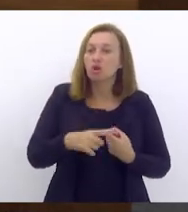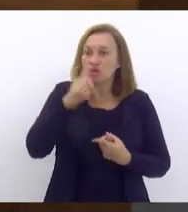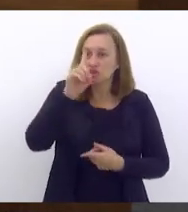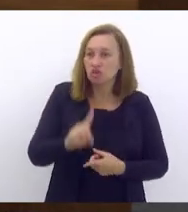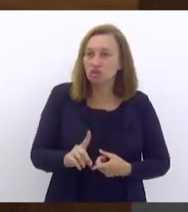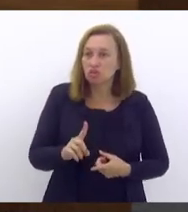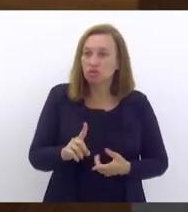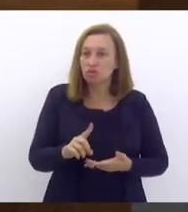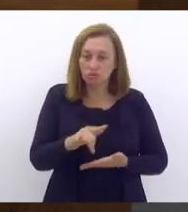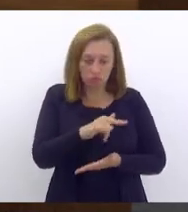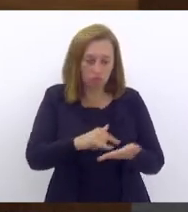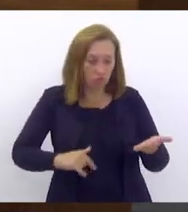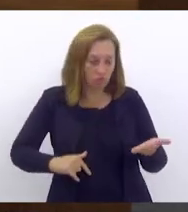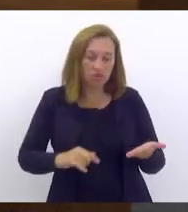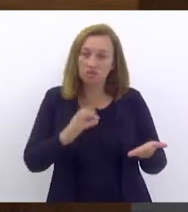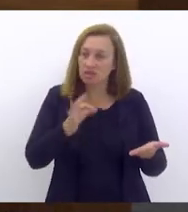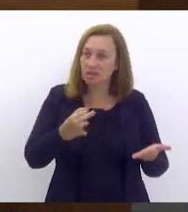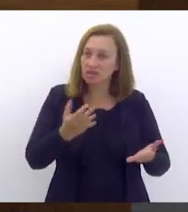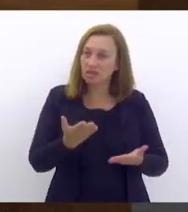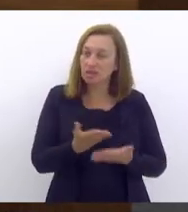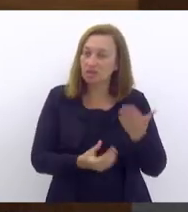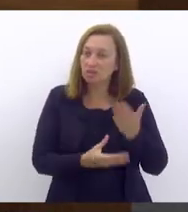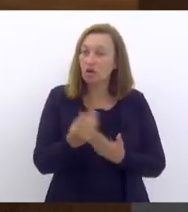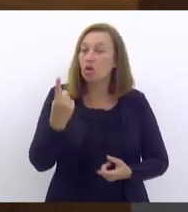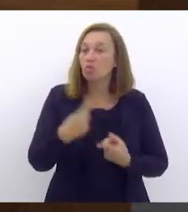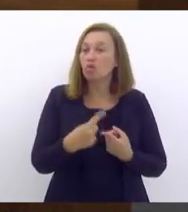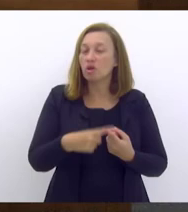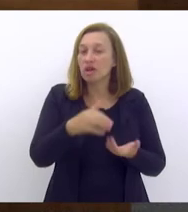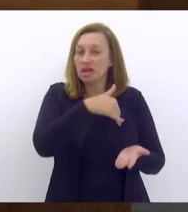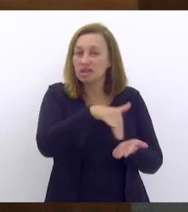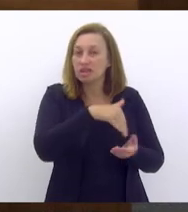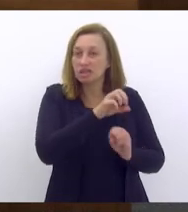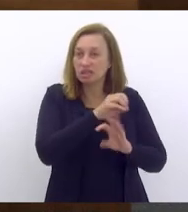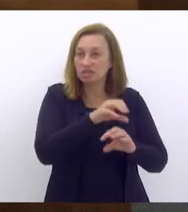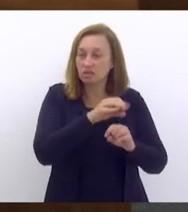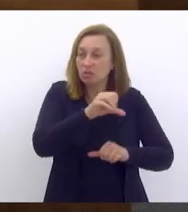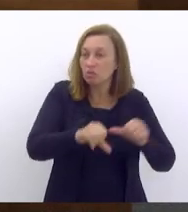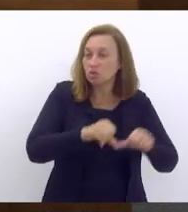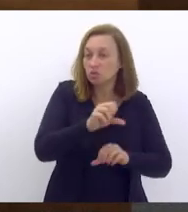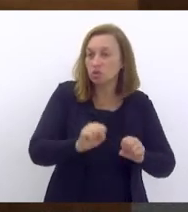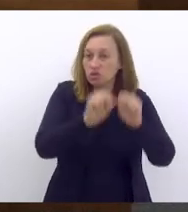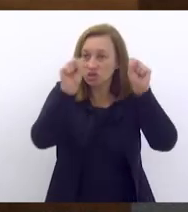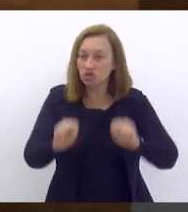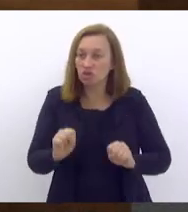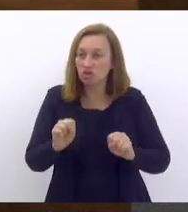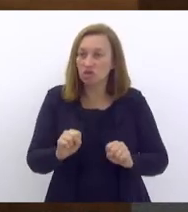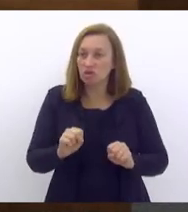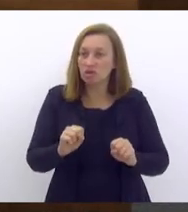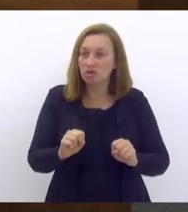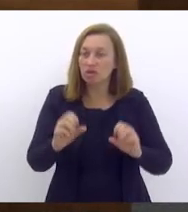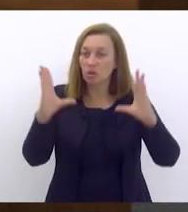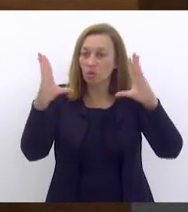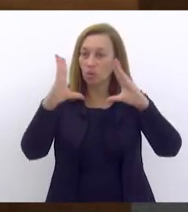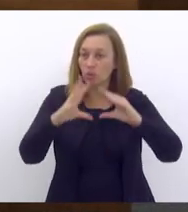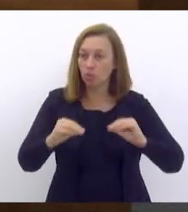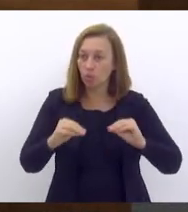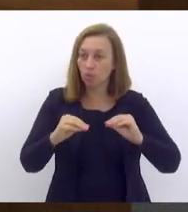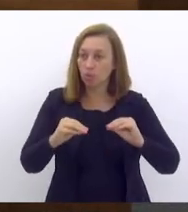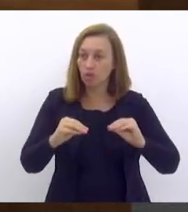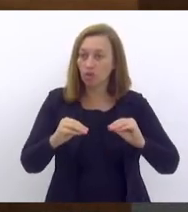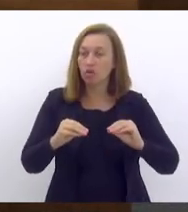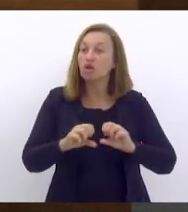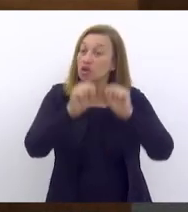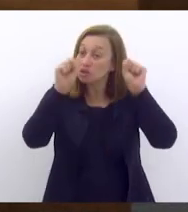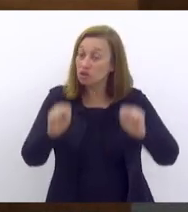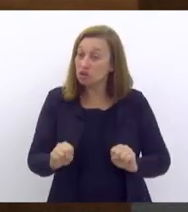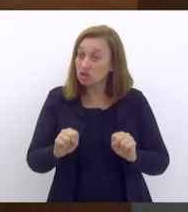de contas no ar? Porque a SEDUC mudou o sistema e o sistema ficou meses fora do ar. E o sistema que a